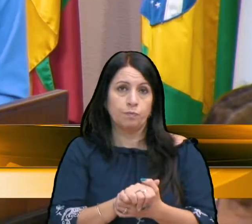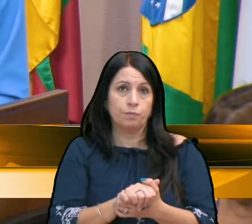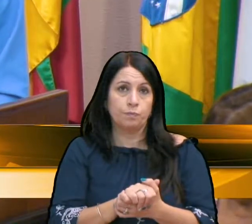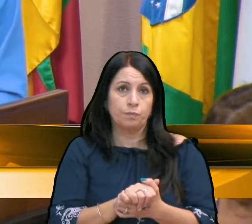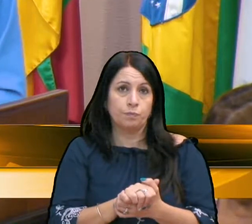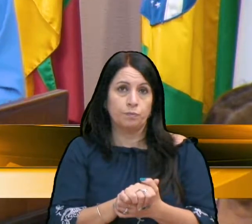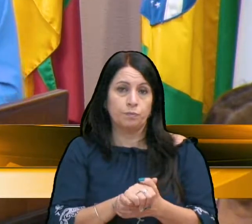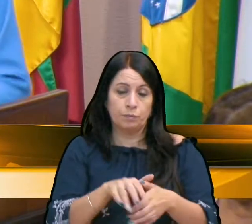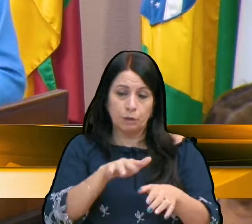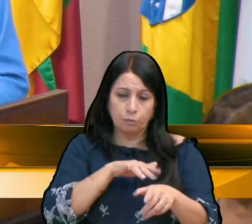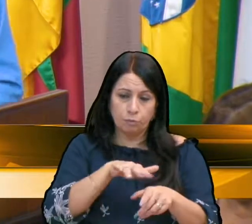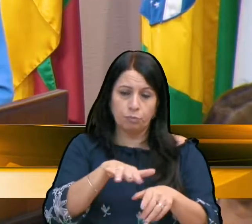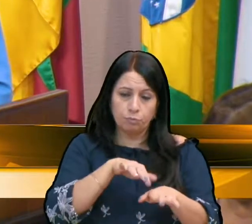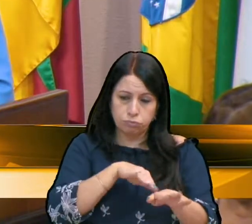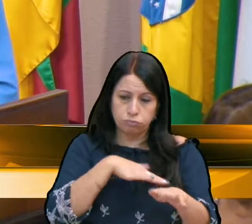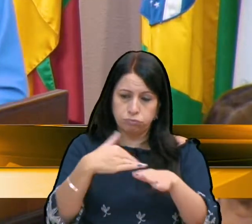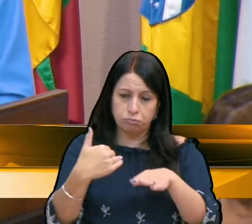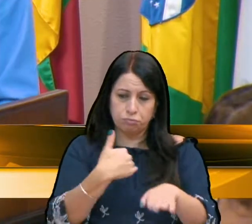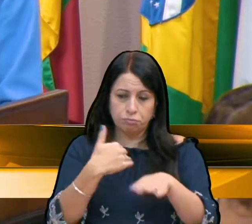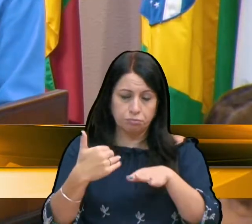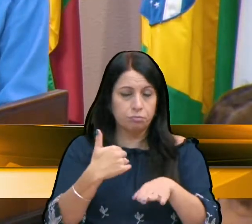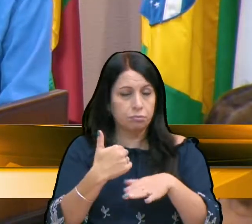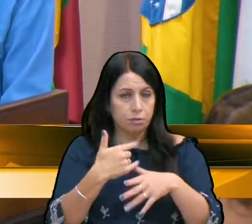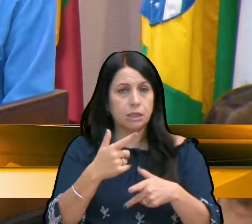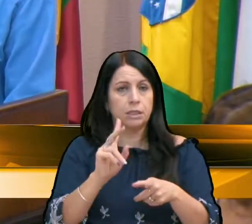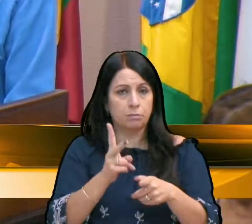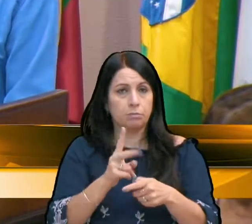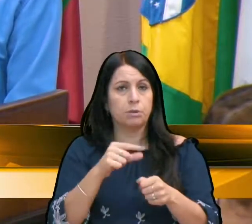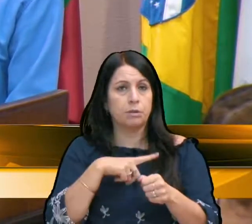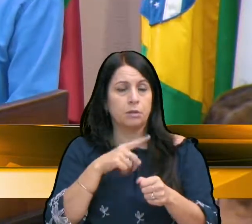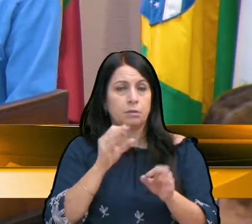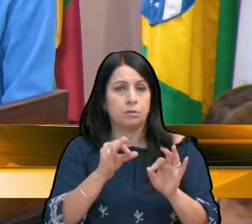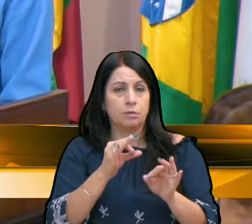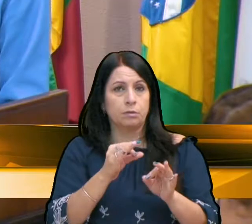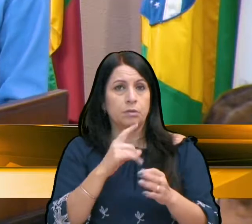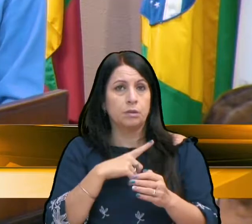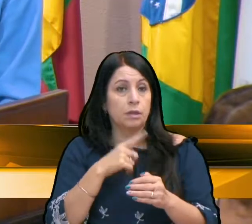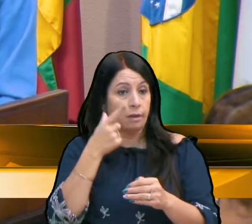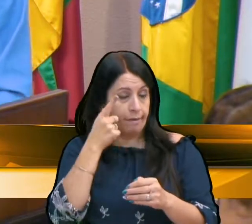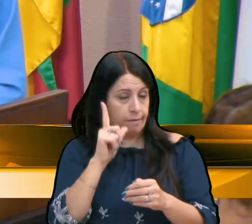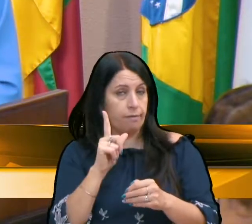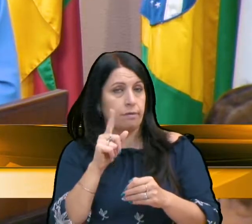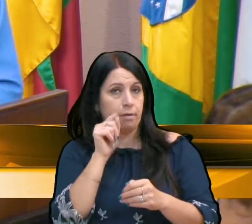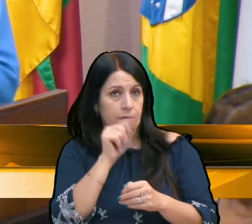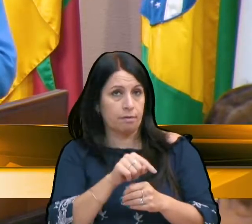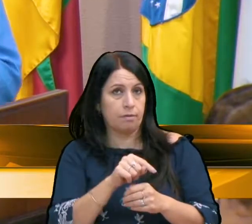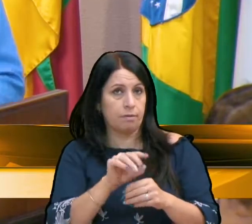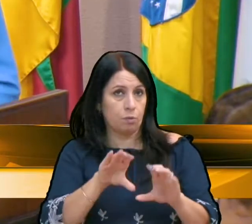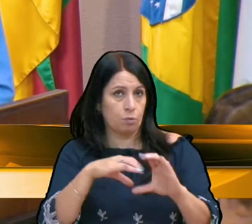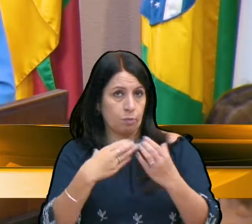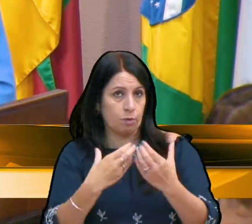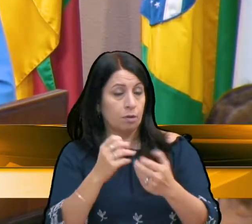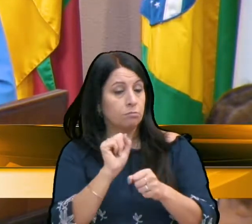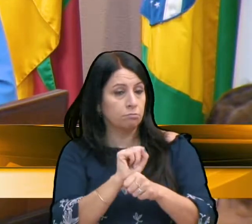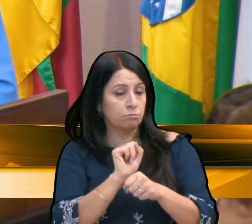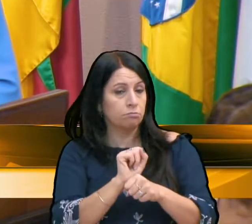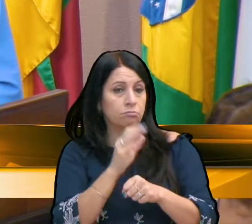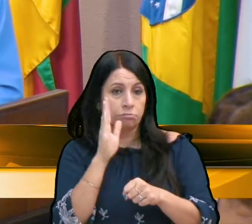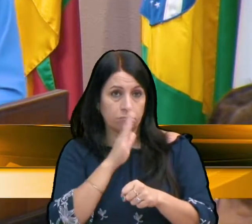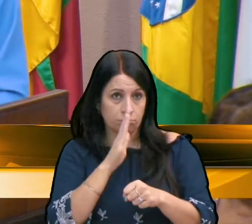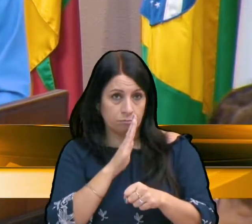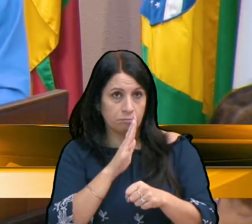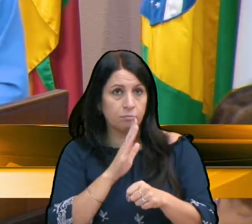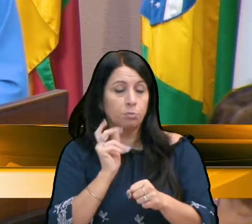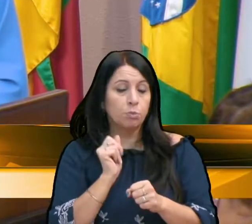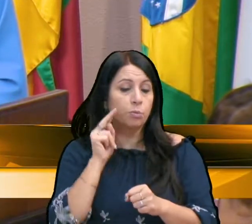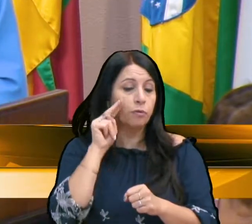um fluxo de veículo muito grande e com certeza quem ganha também aí é a comunidade. E esperamos que em breve